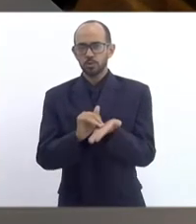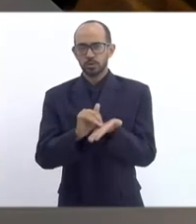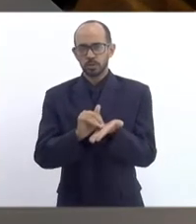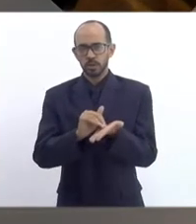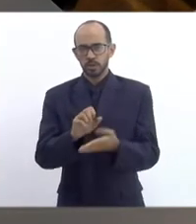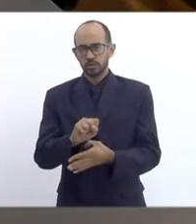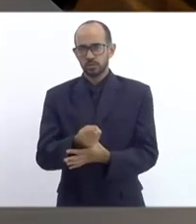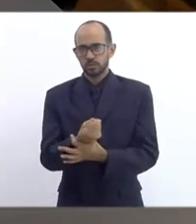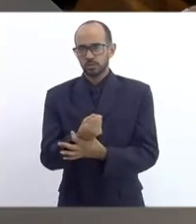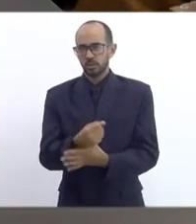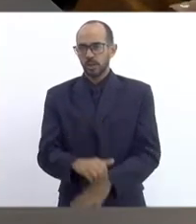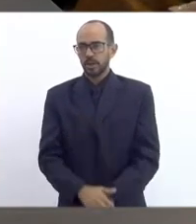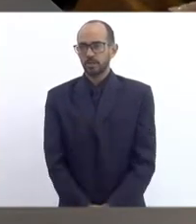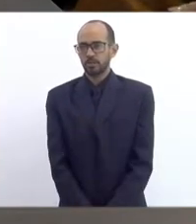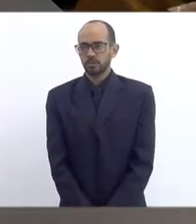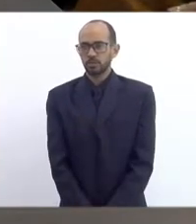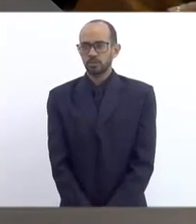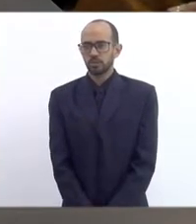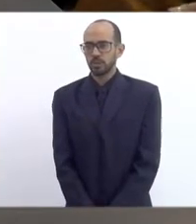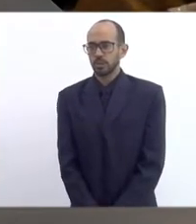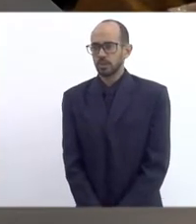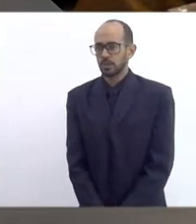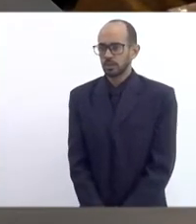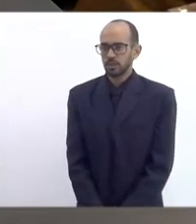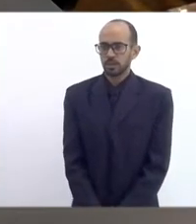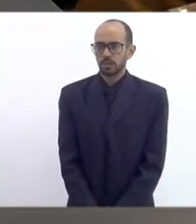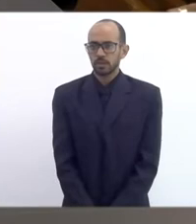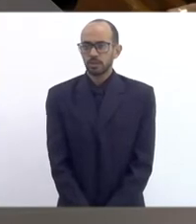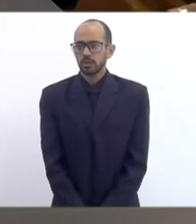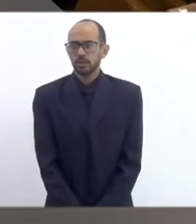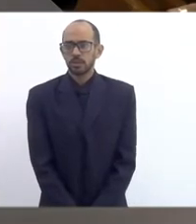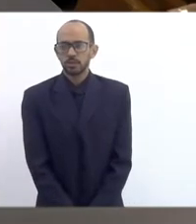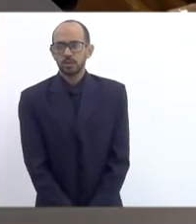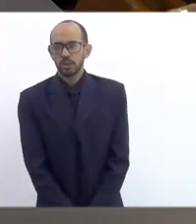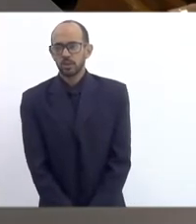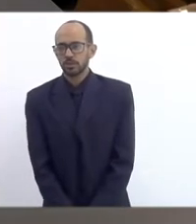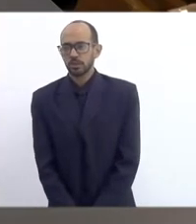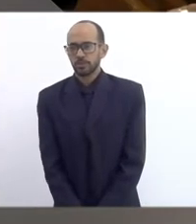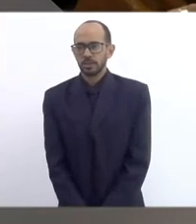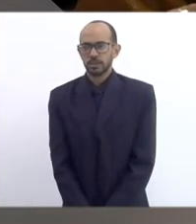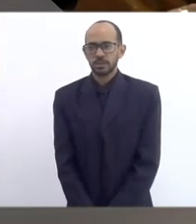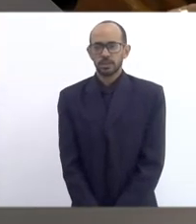Então, em retirar de pauta pedido do deputado Luiz Paulo, pedido de vista.